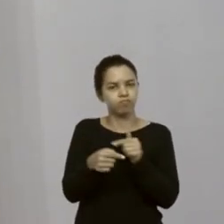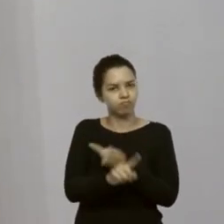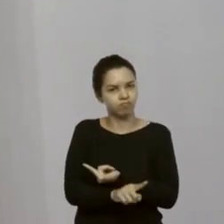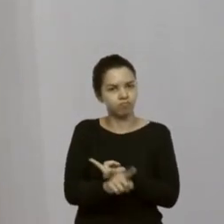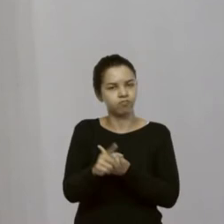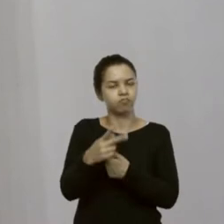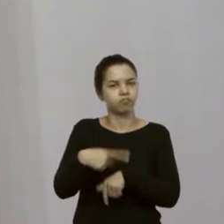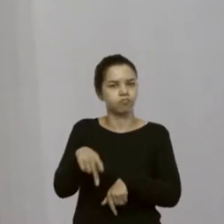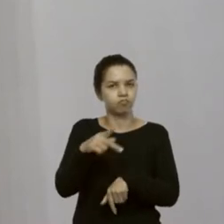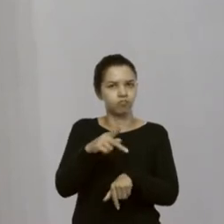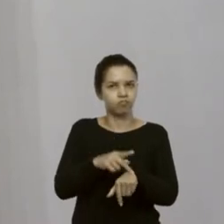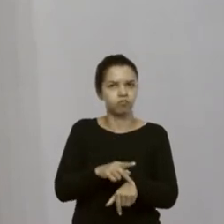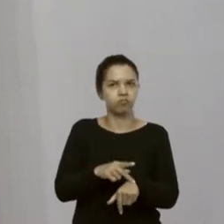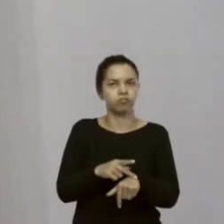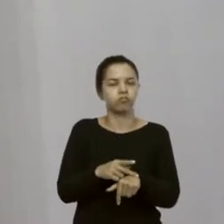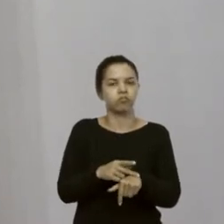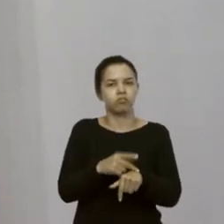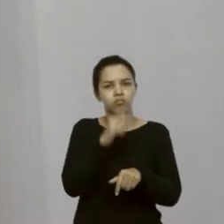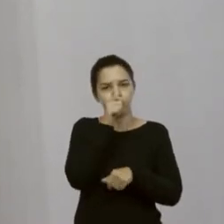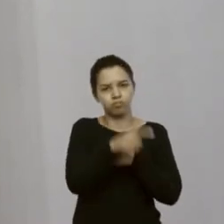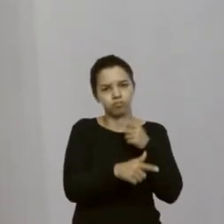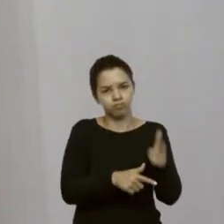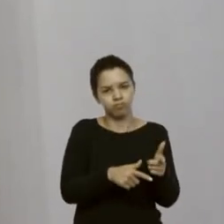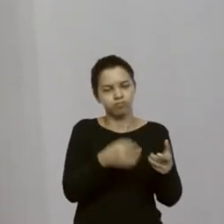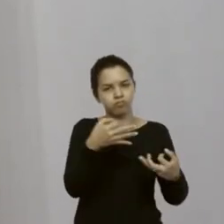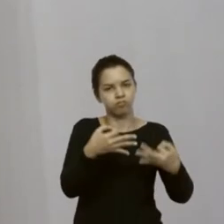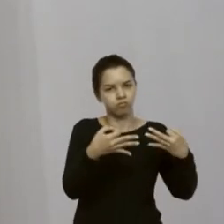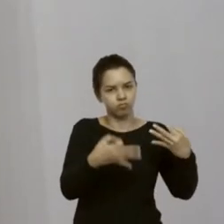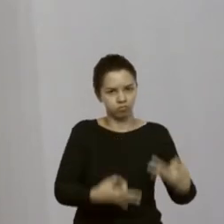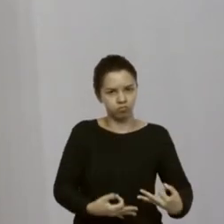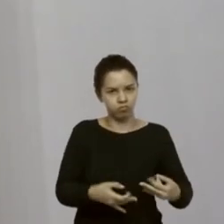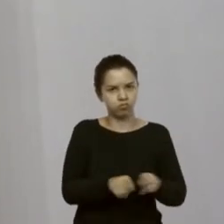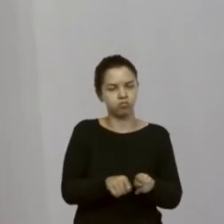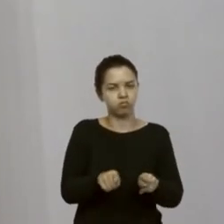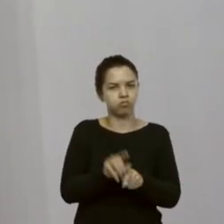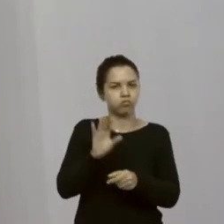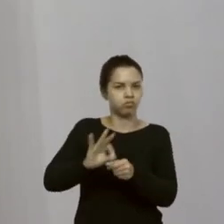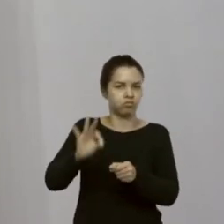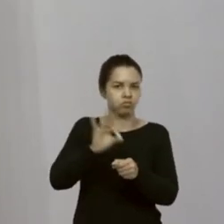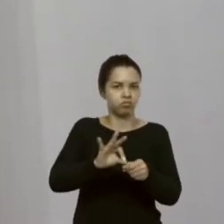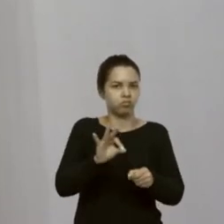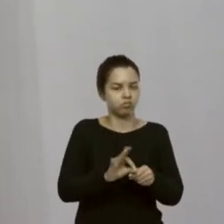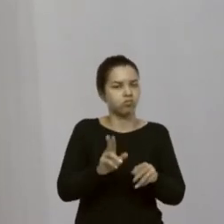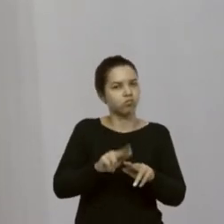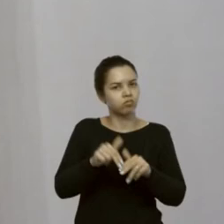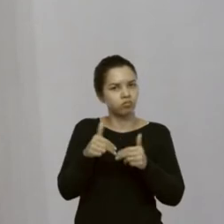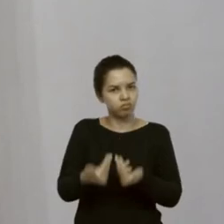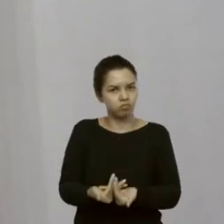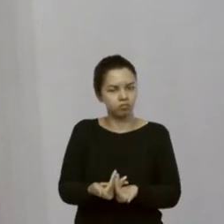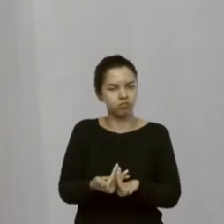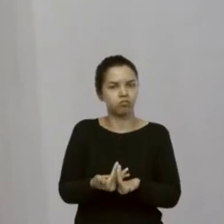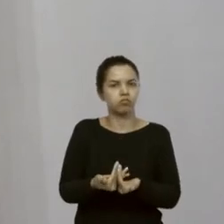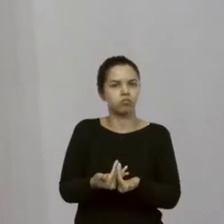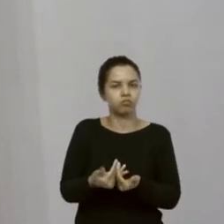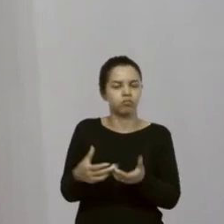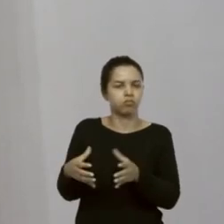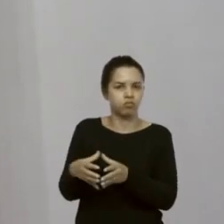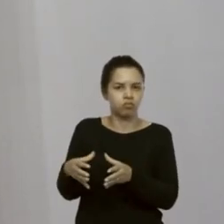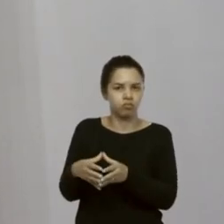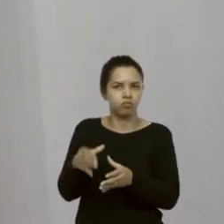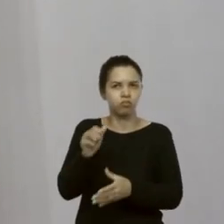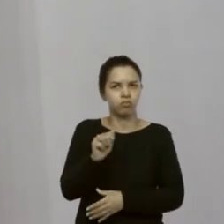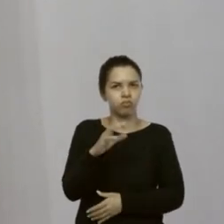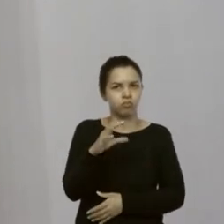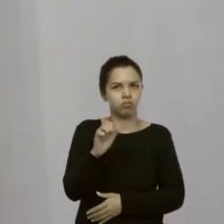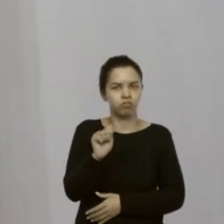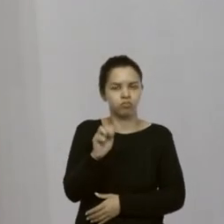verdadeiro deboche à justiça e às instituições. É por isso que uma força-tarefa da CAERT já entrou com mais de 100 processos